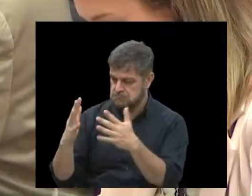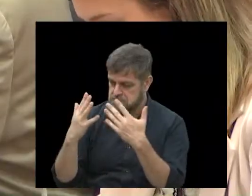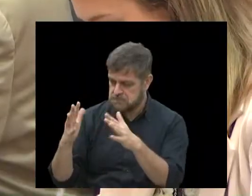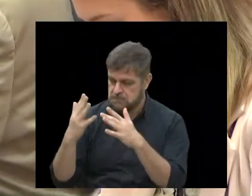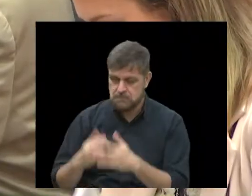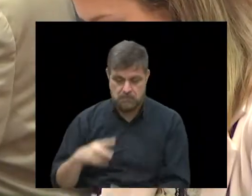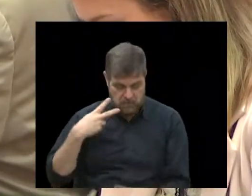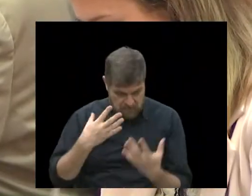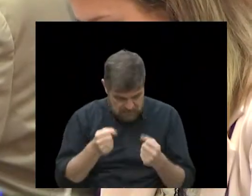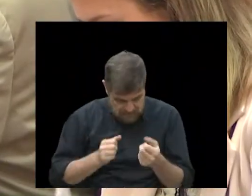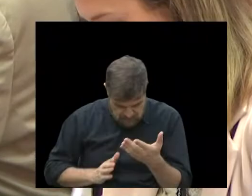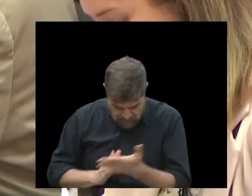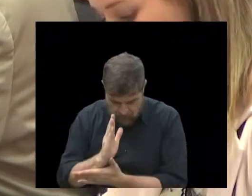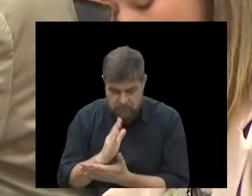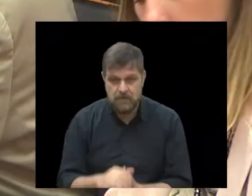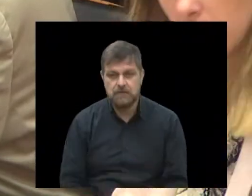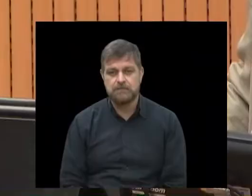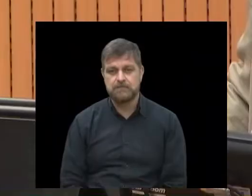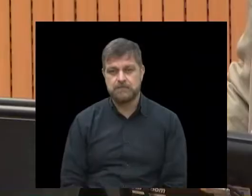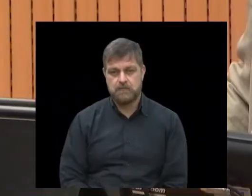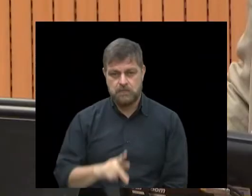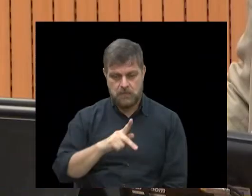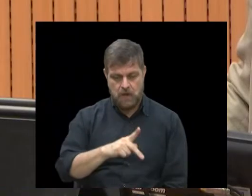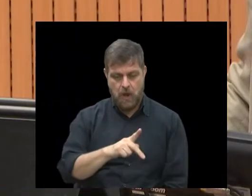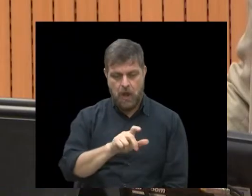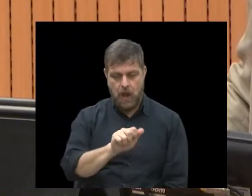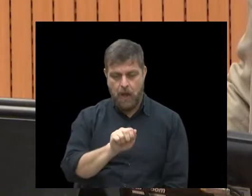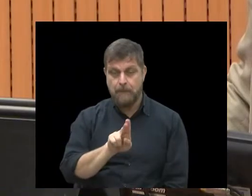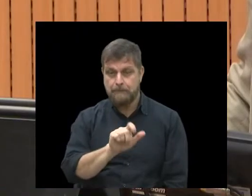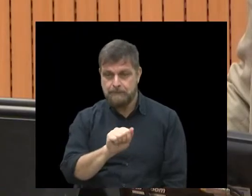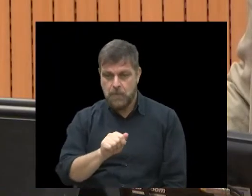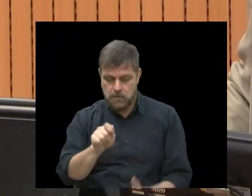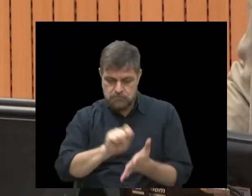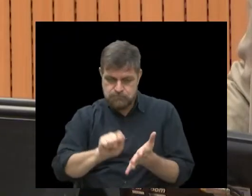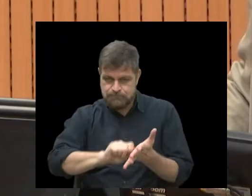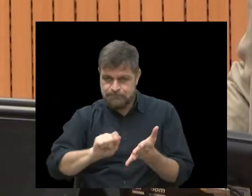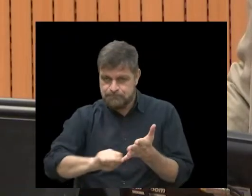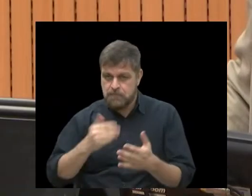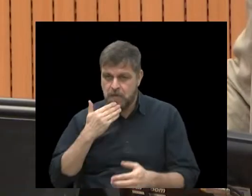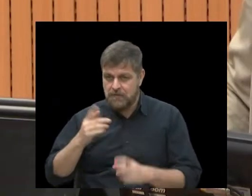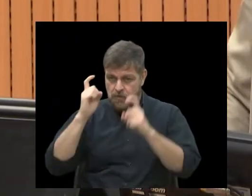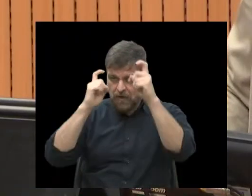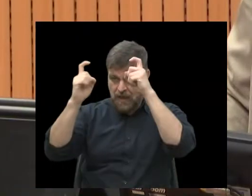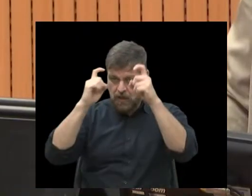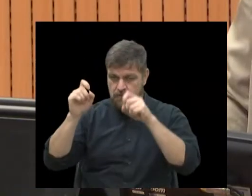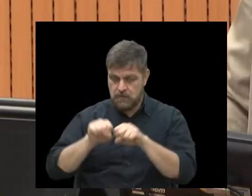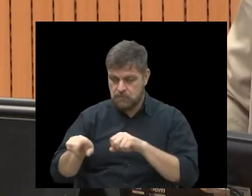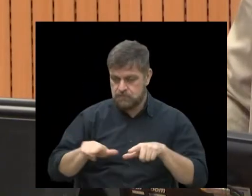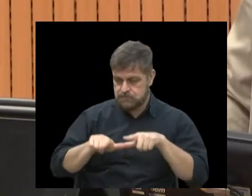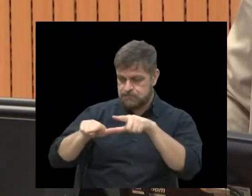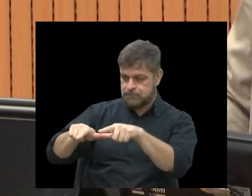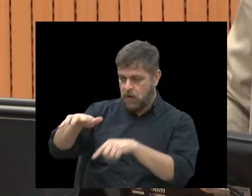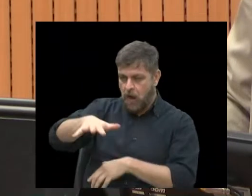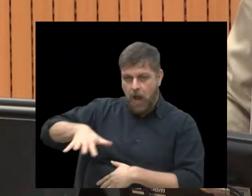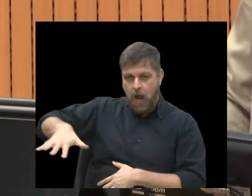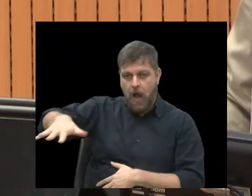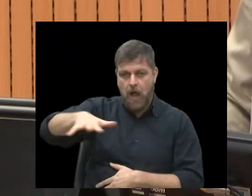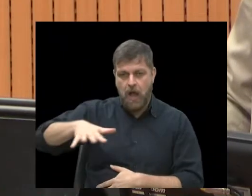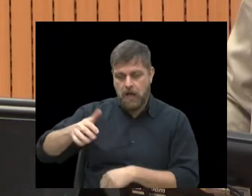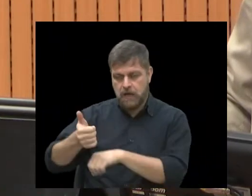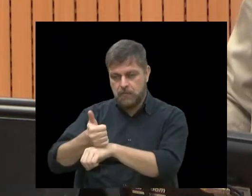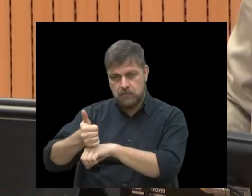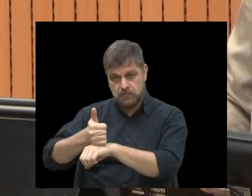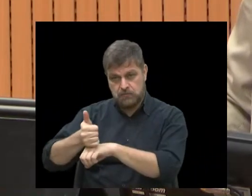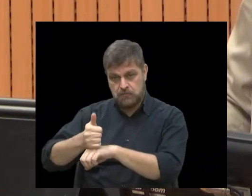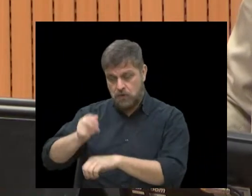número 558 do senhor Paulo Galtério, requerendo a realização de reunião solene para entrega de diploma de honra ao mérito ao